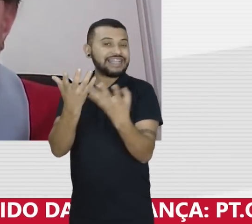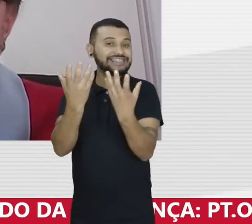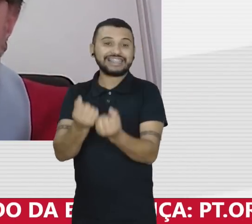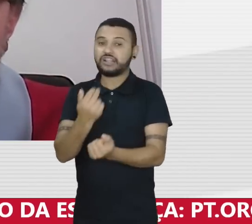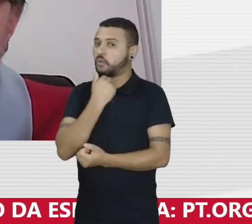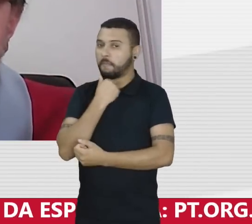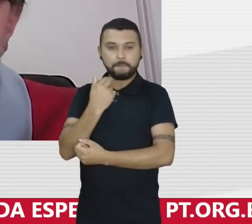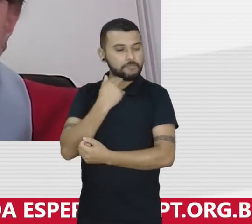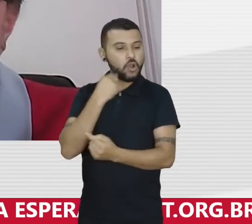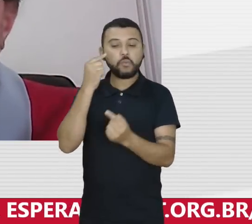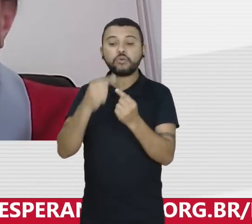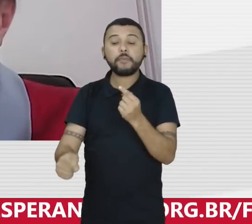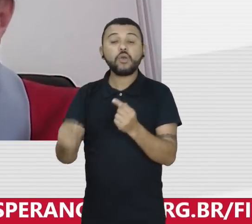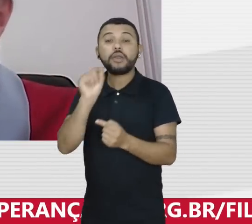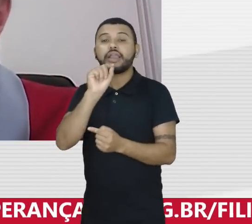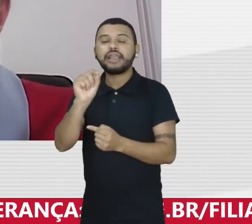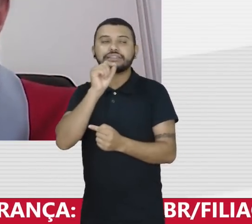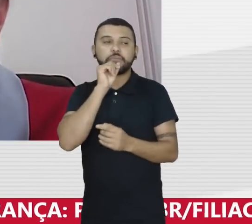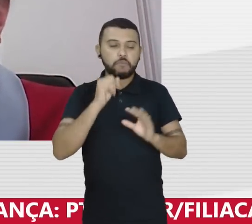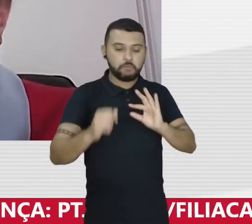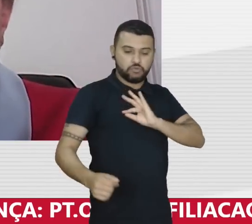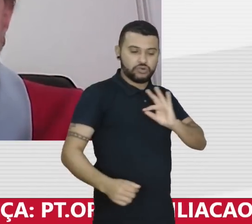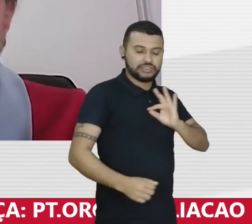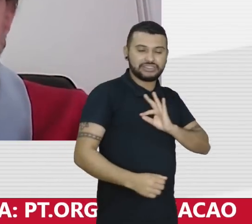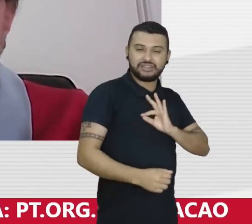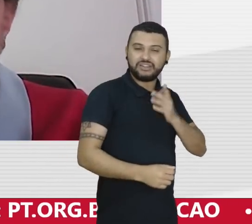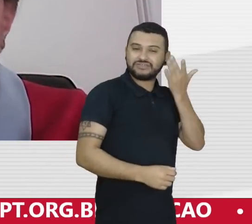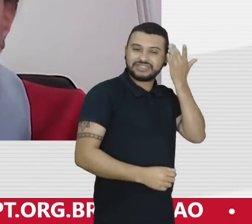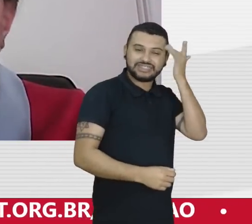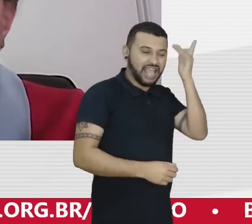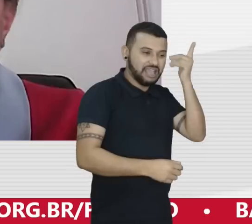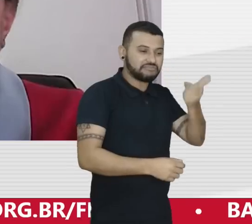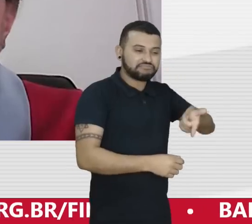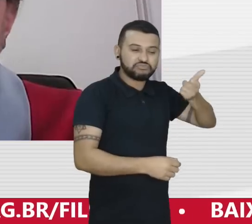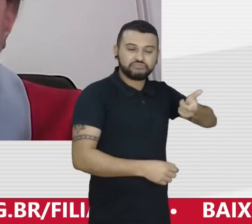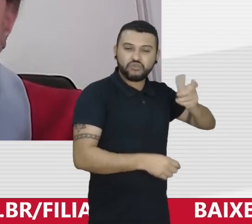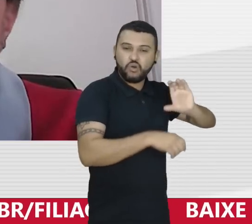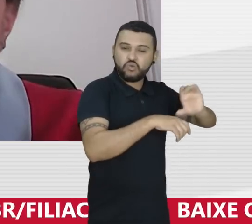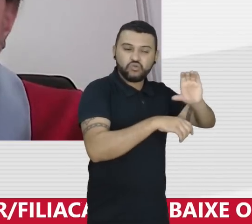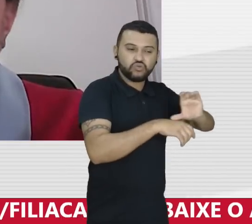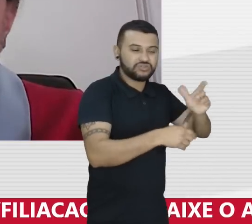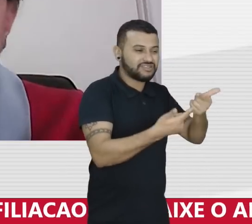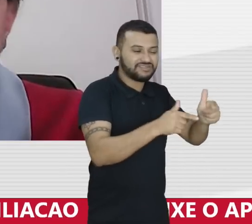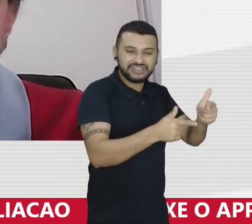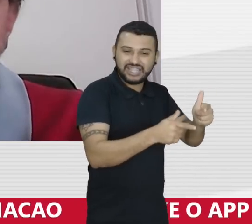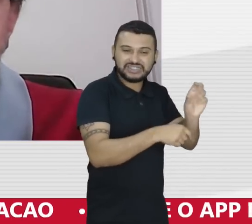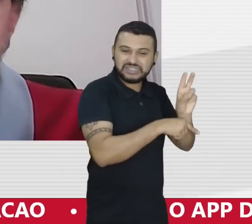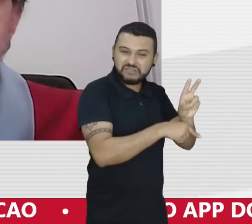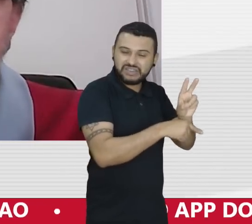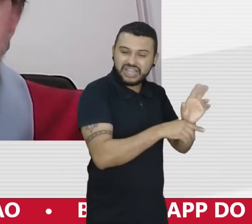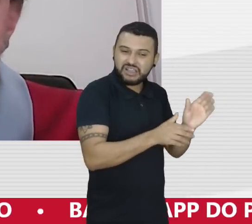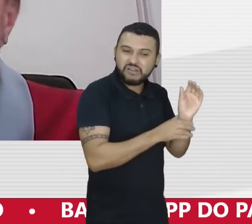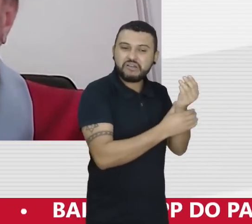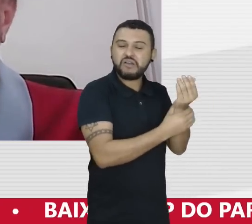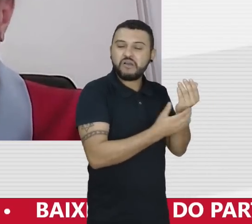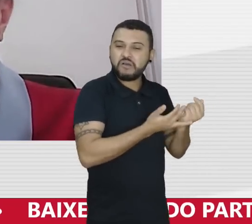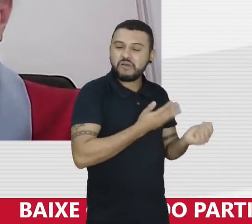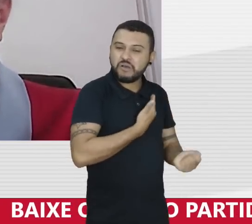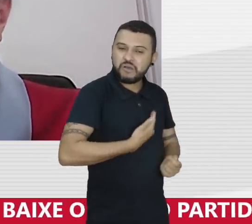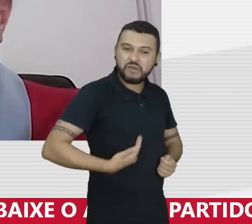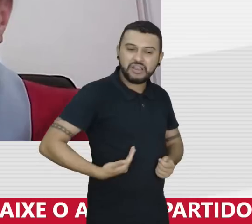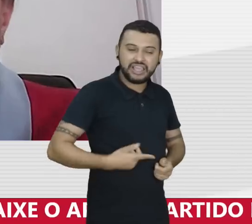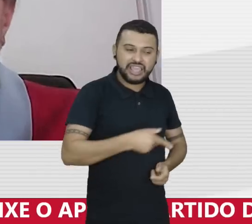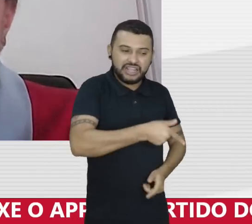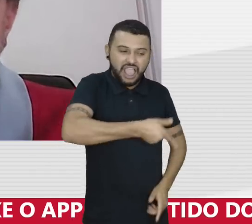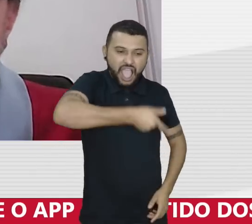admitir que civis que não têm preparo nem função alguma na segurança pública estejam